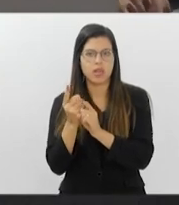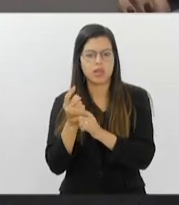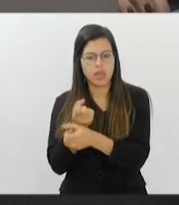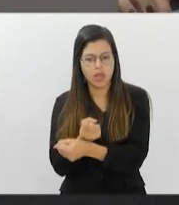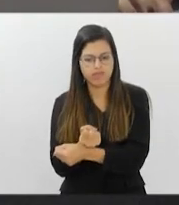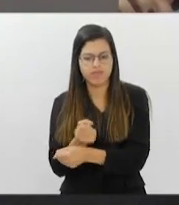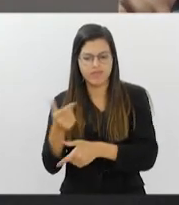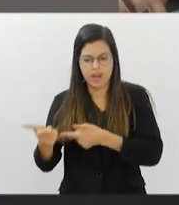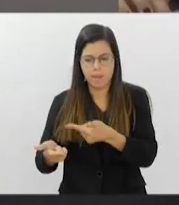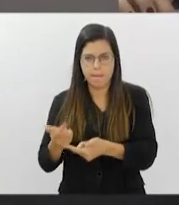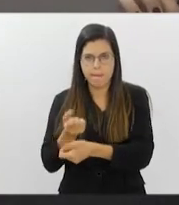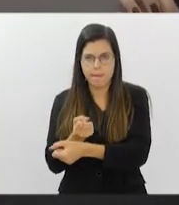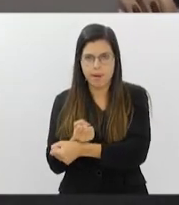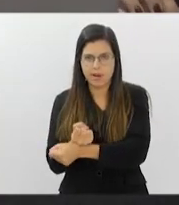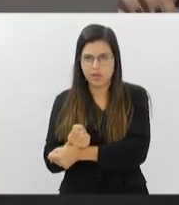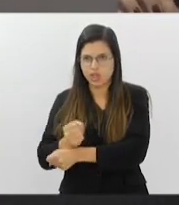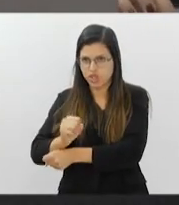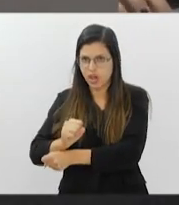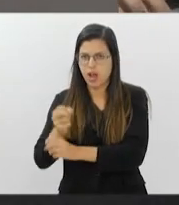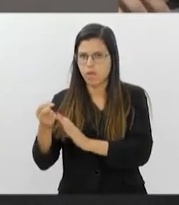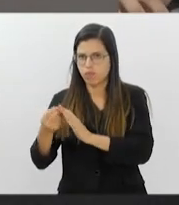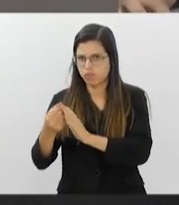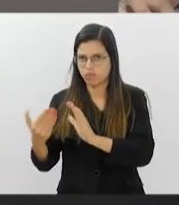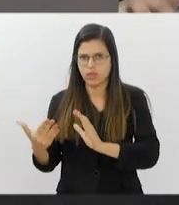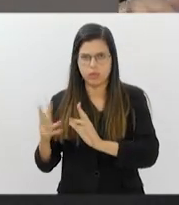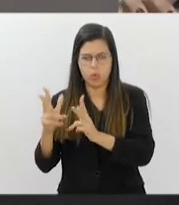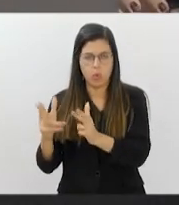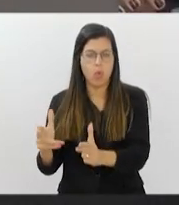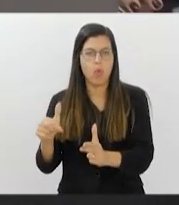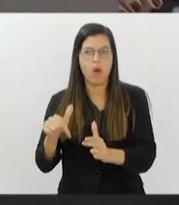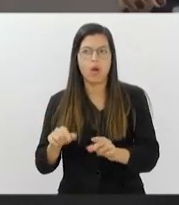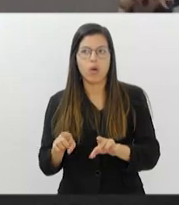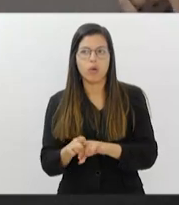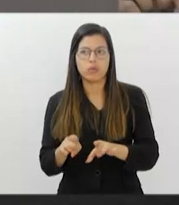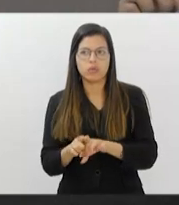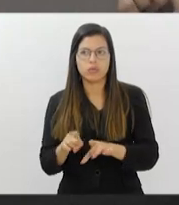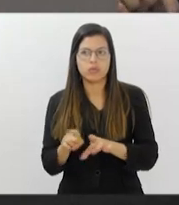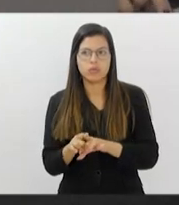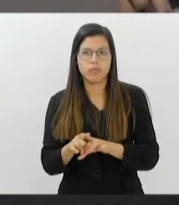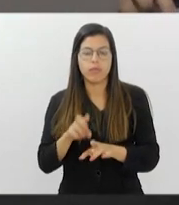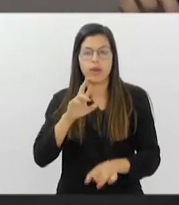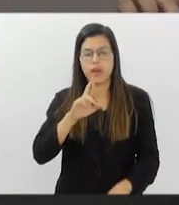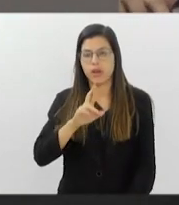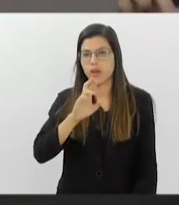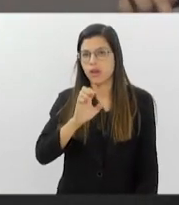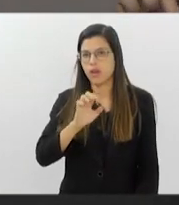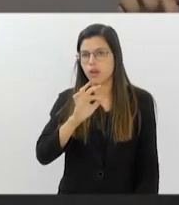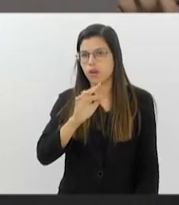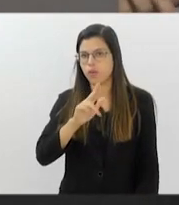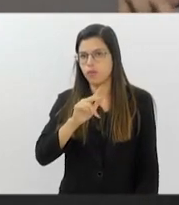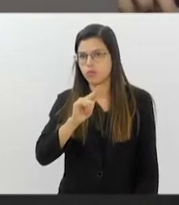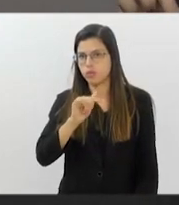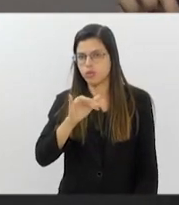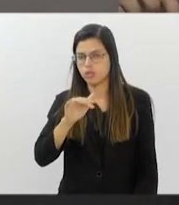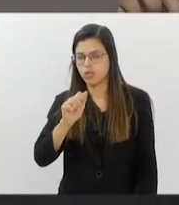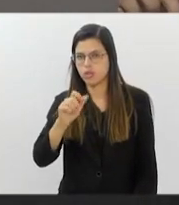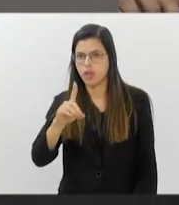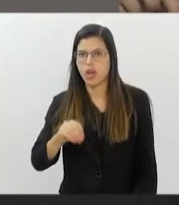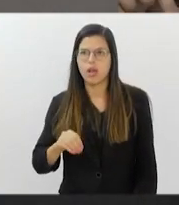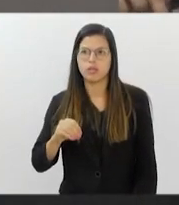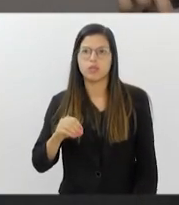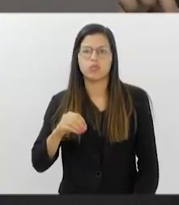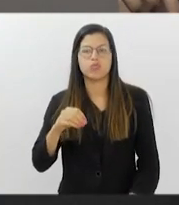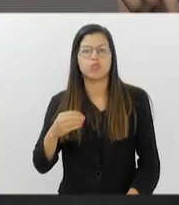análogas à escravidão e refugiado nas empresas prestadoras de serviço ao Estado do Rio de Janeiro e da